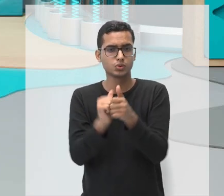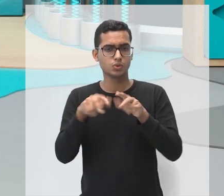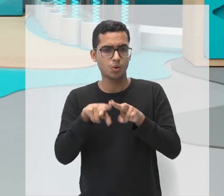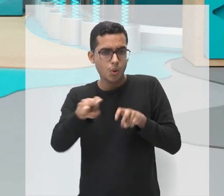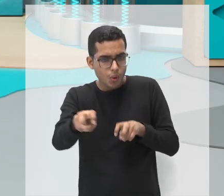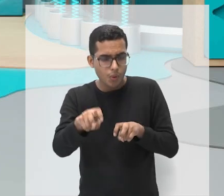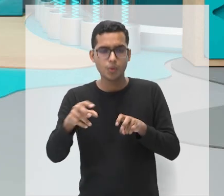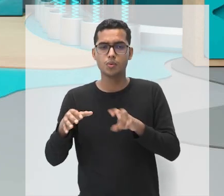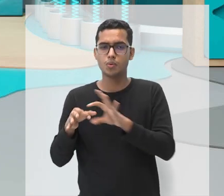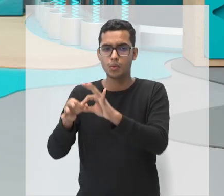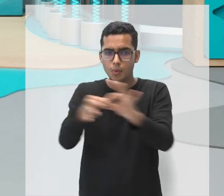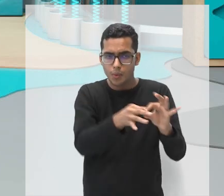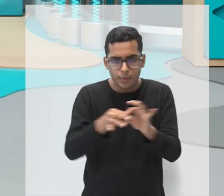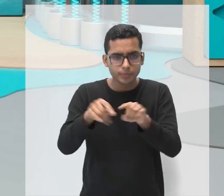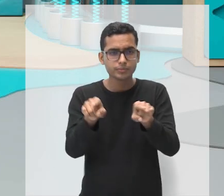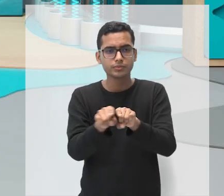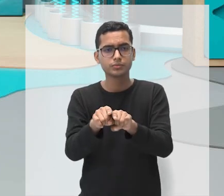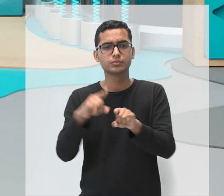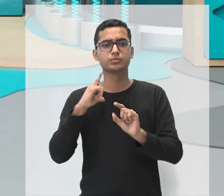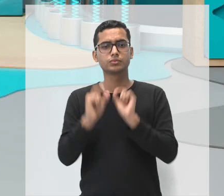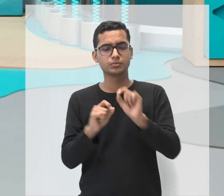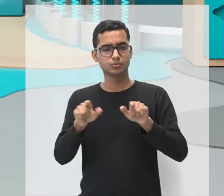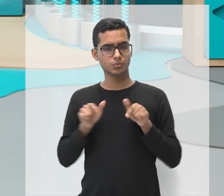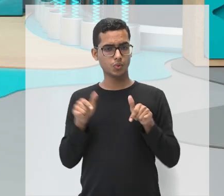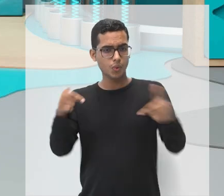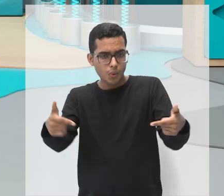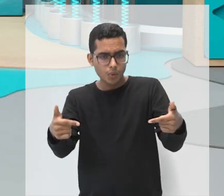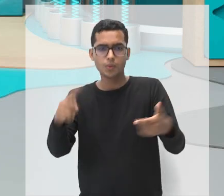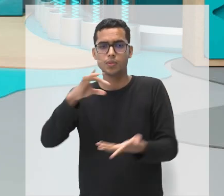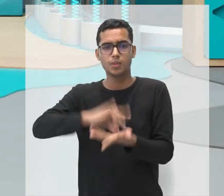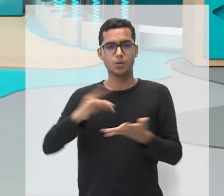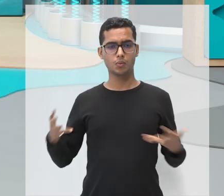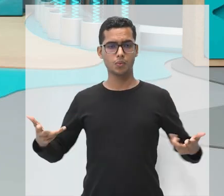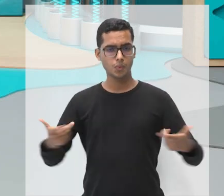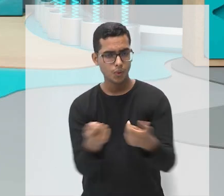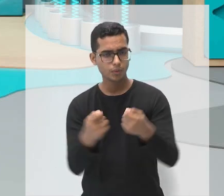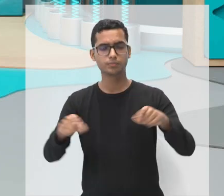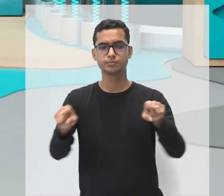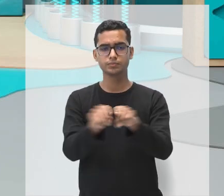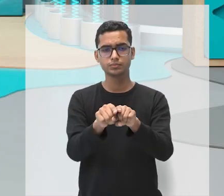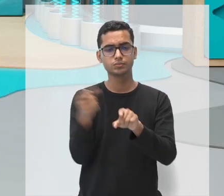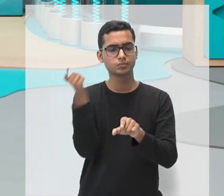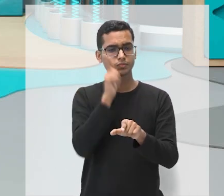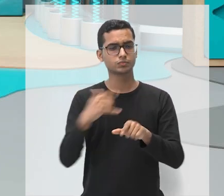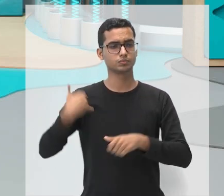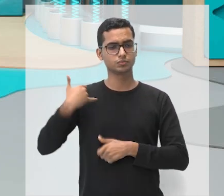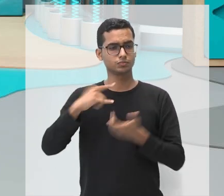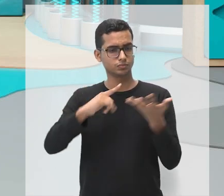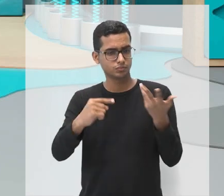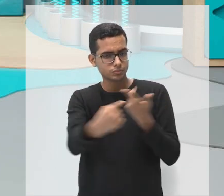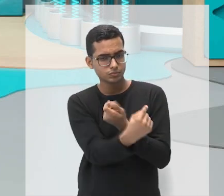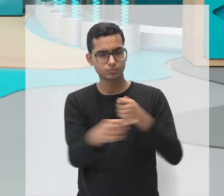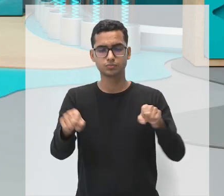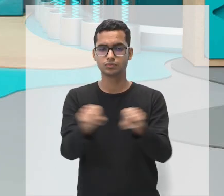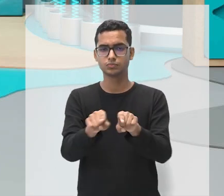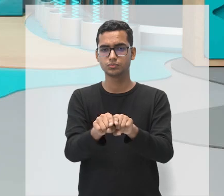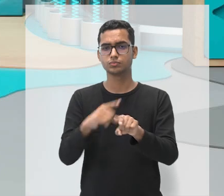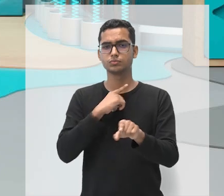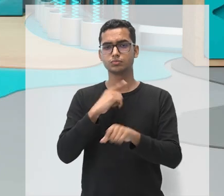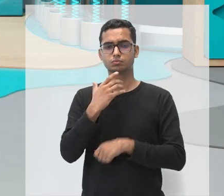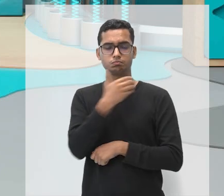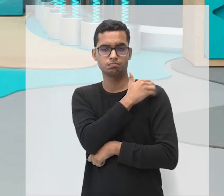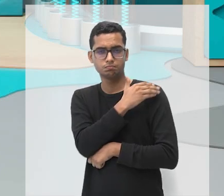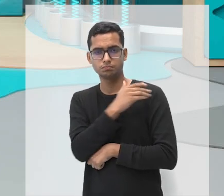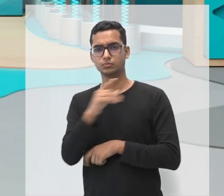integral e integrada, por meio da oferta de ações e atividades qualificadas para diferentes faixas etárias, isso sem